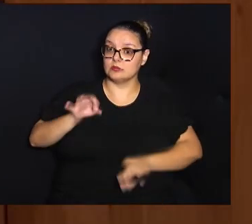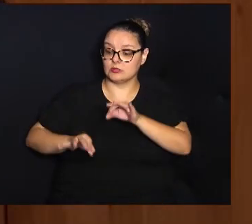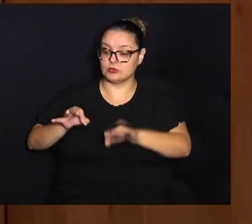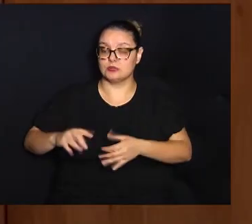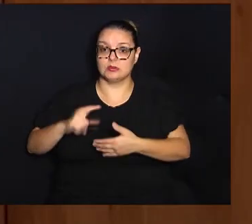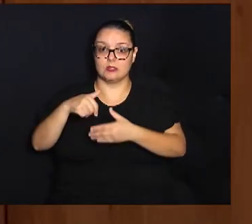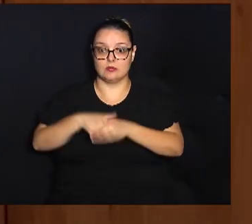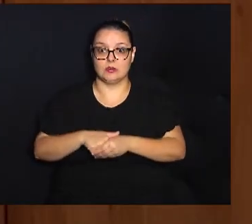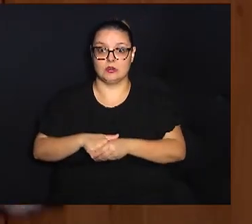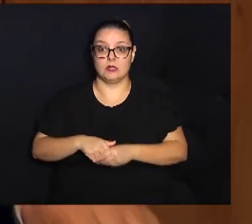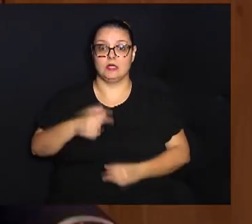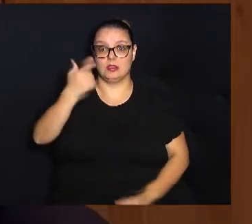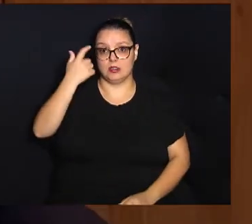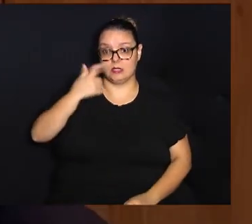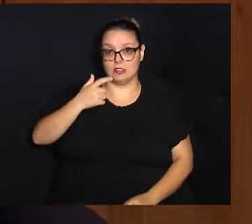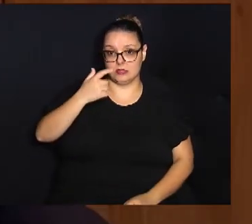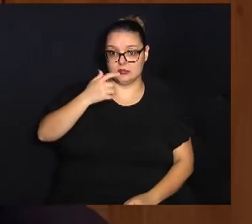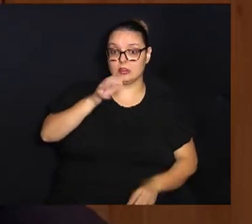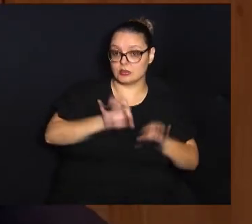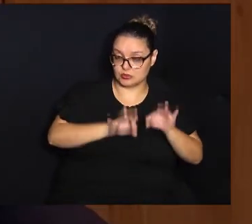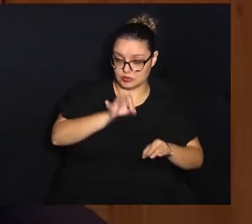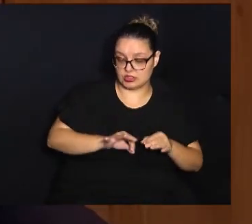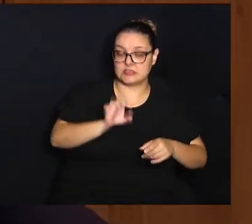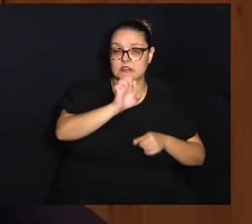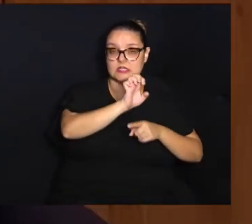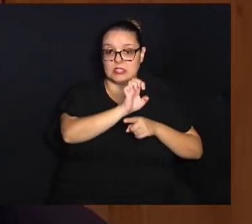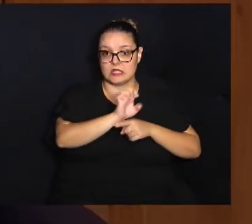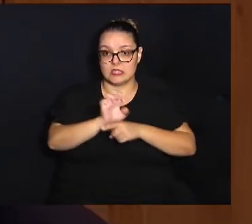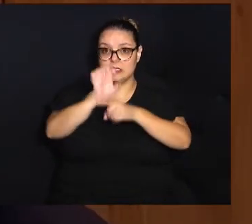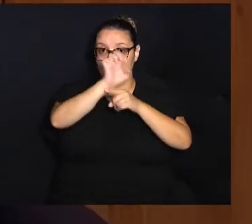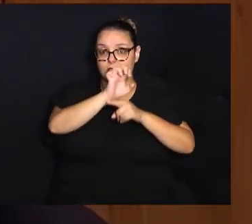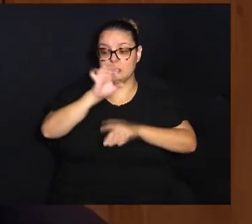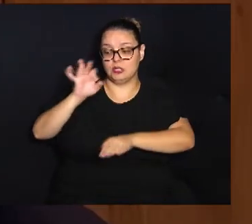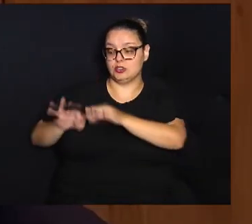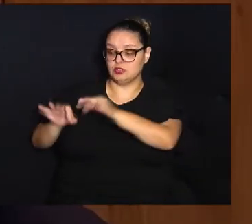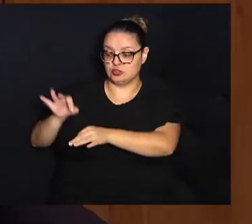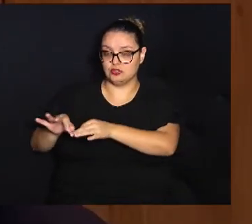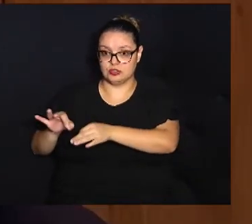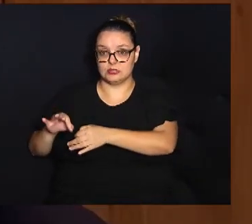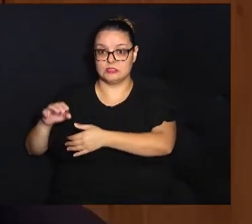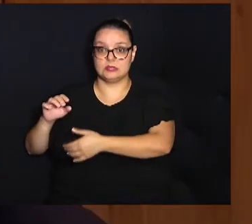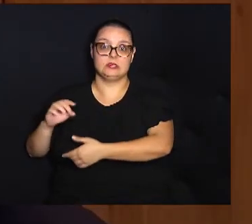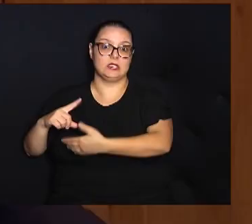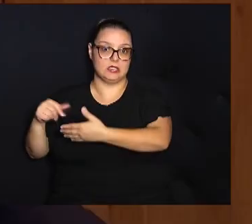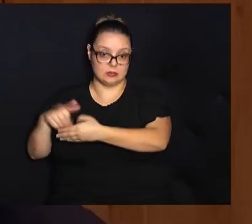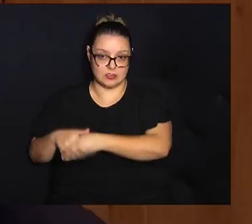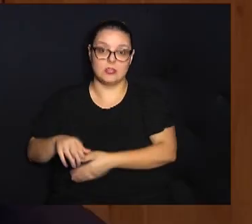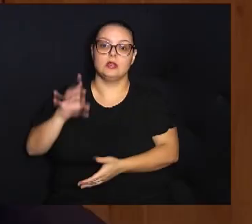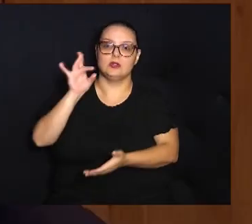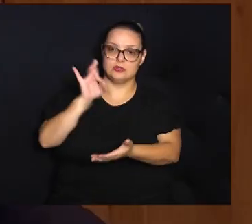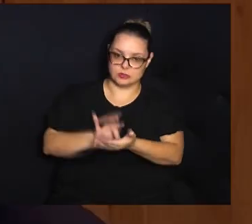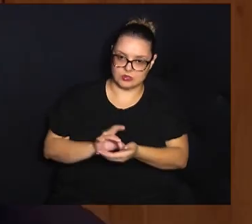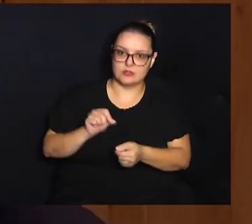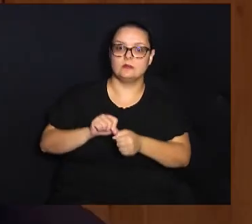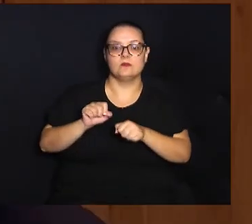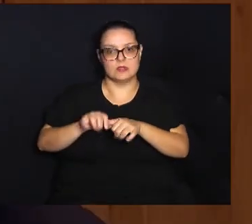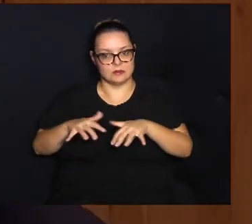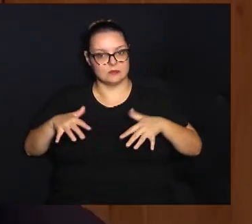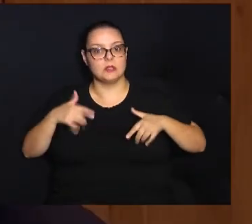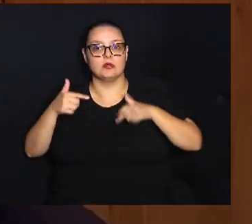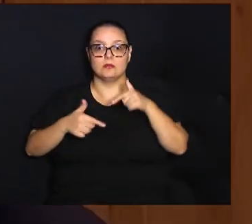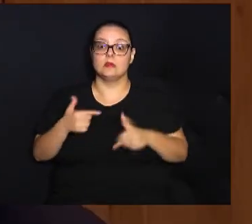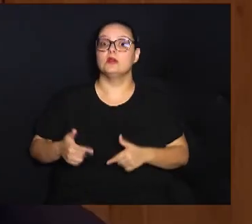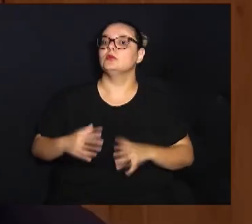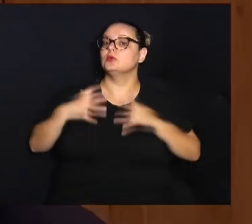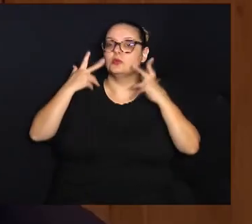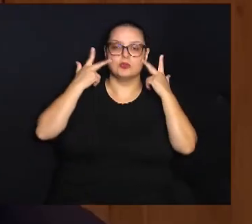Então, além de juiz da Justiça Estadual, além de juiz eleitoral, eu continuo titular e fazendo as audiências, tenho trabalho e